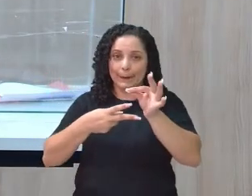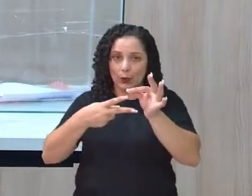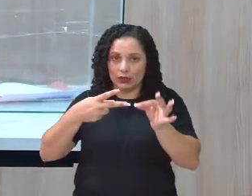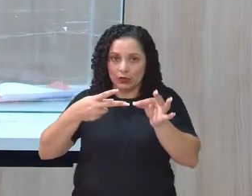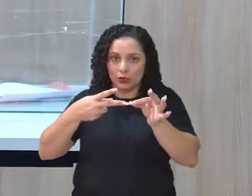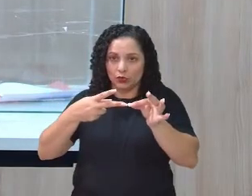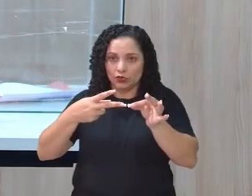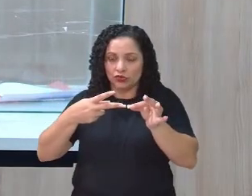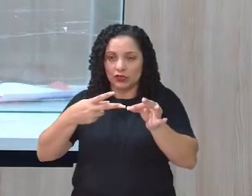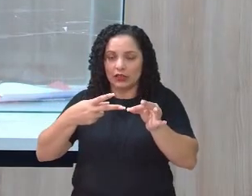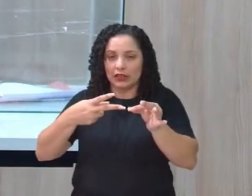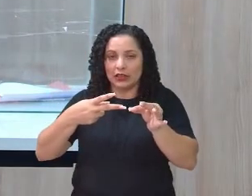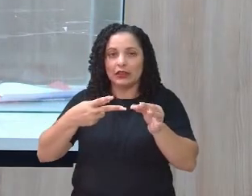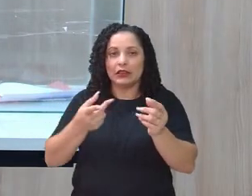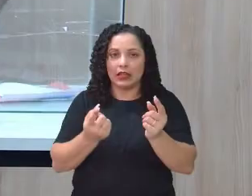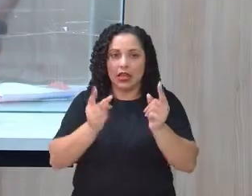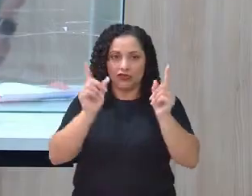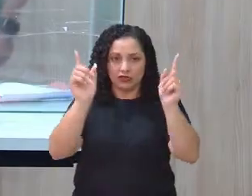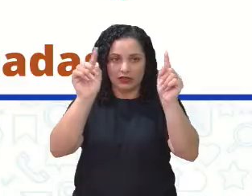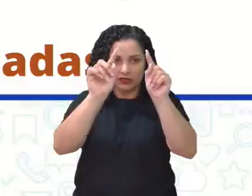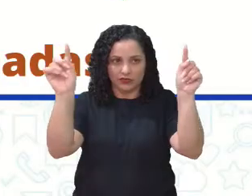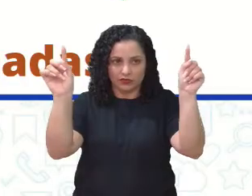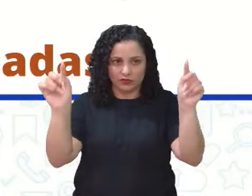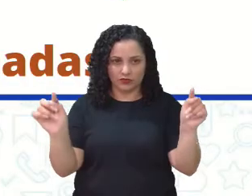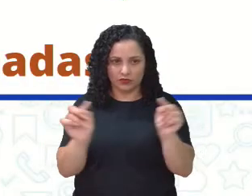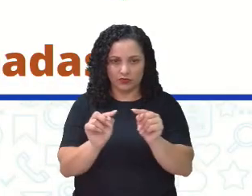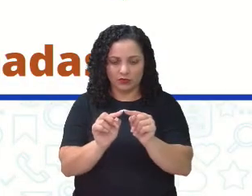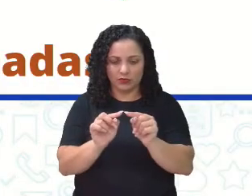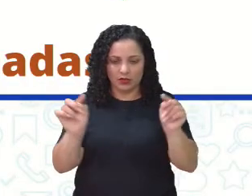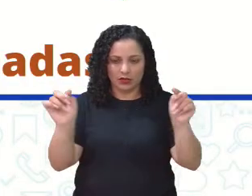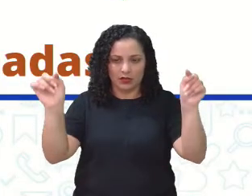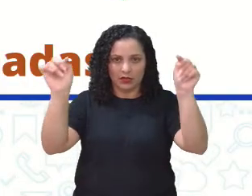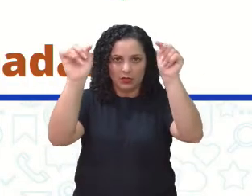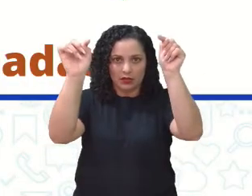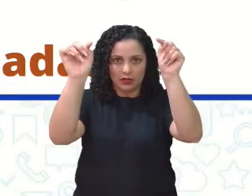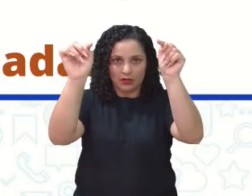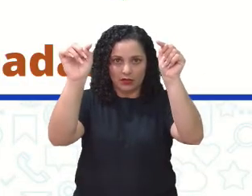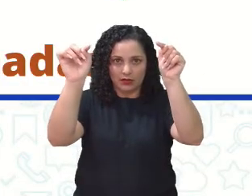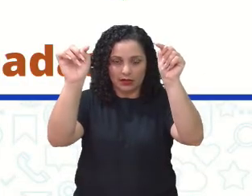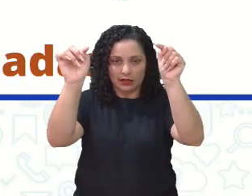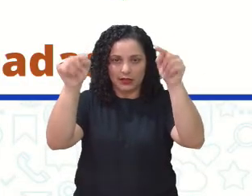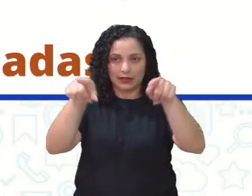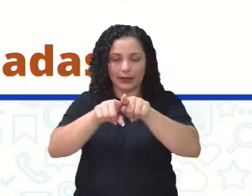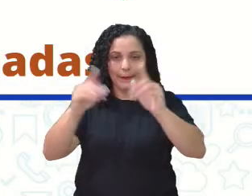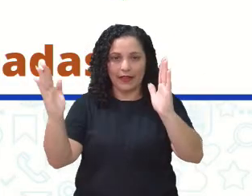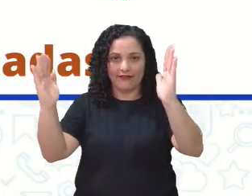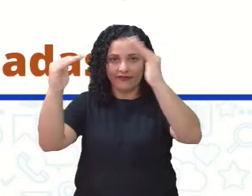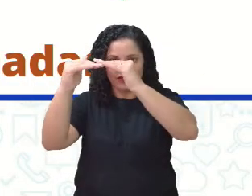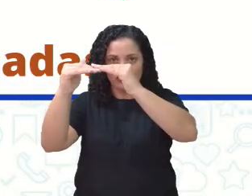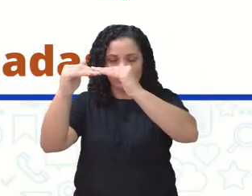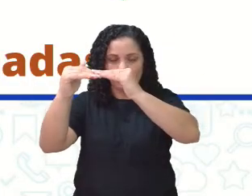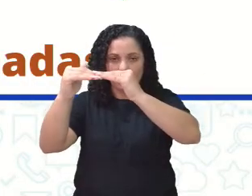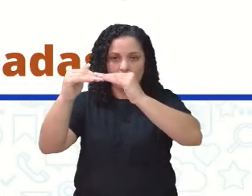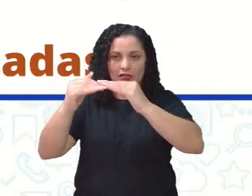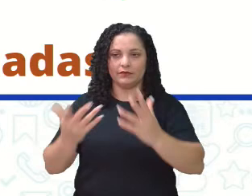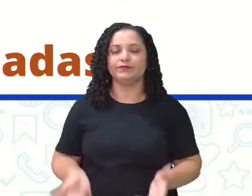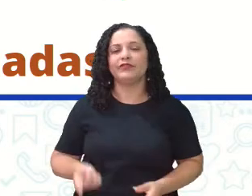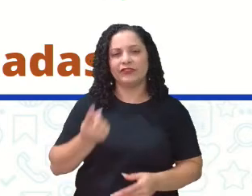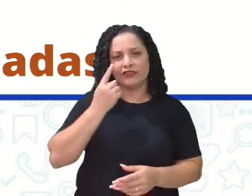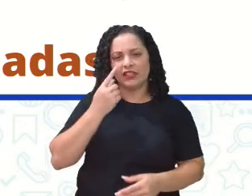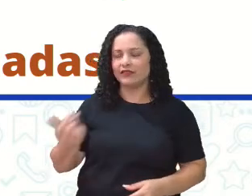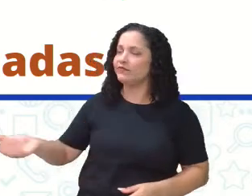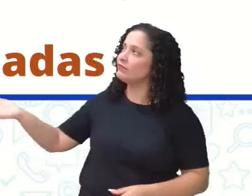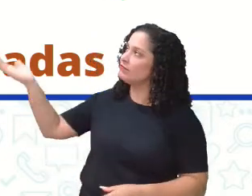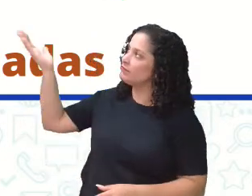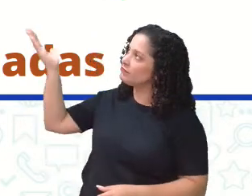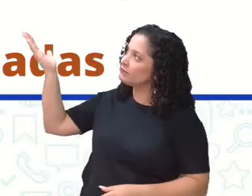linhas poligonais o quê? Fechadas. Então, essas linhas poligonais abertas e fechadas, pode olhar aí na imagem